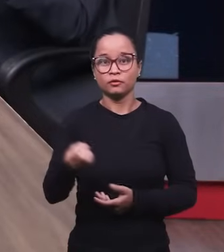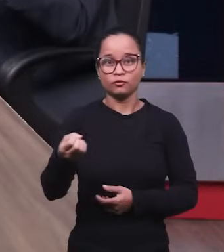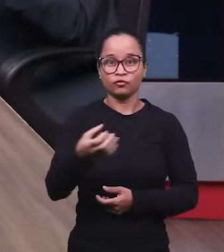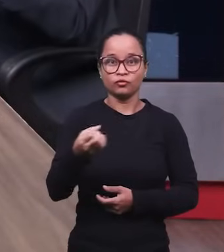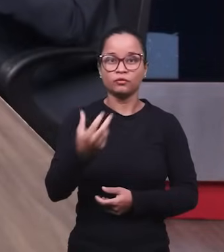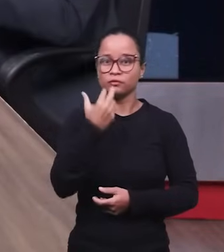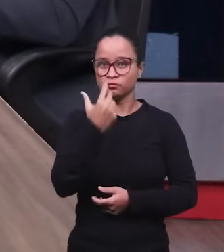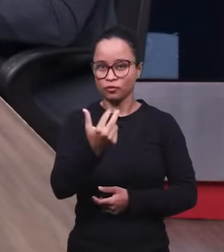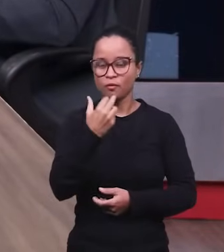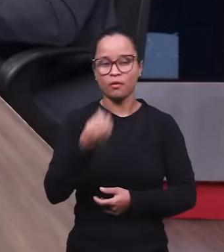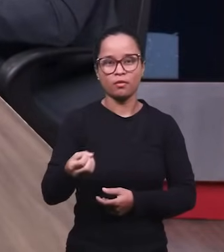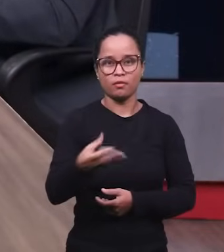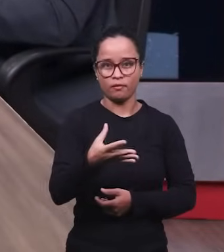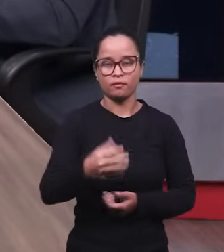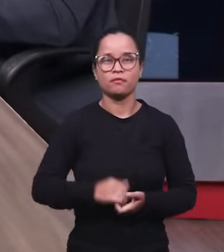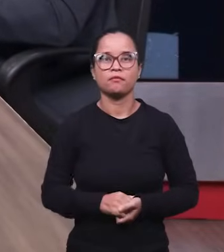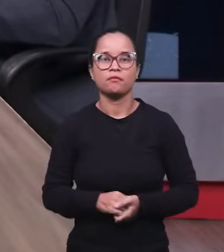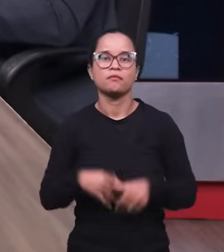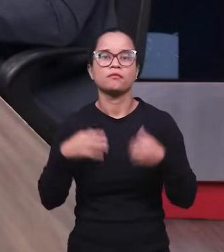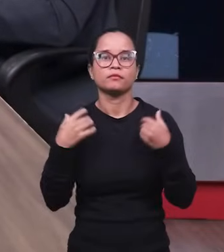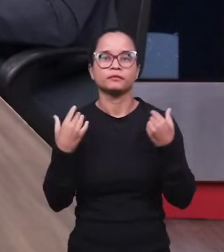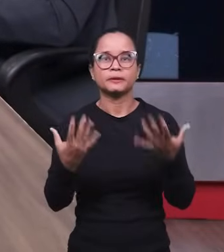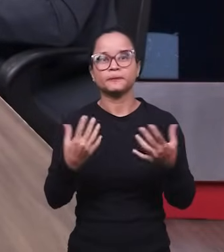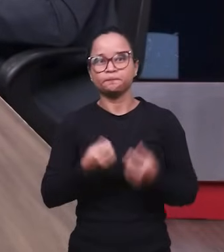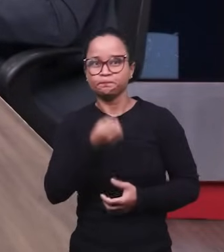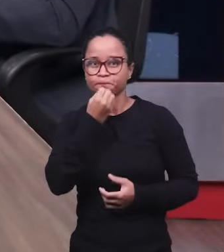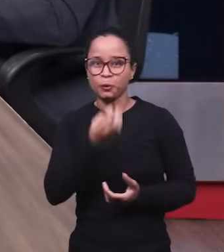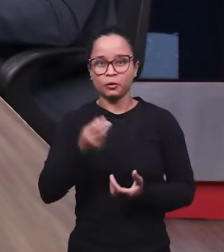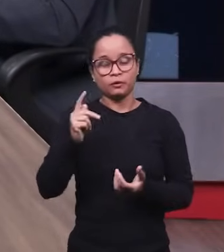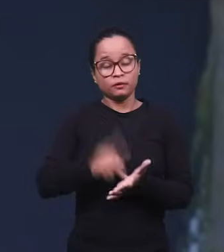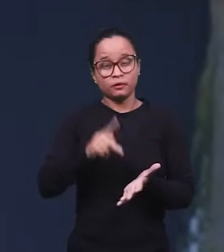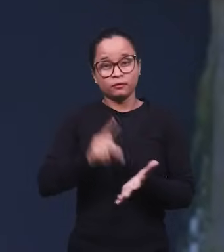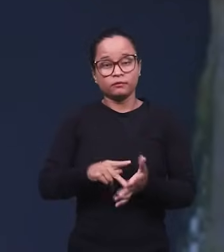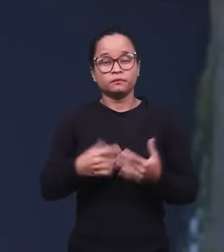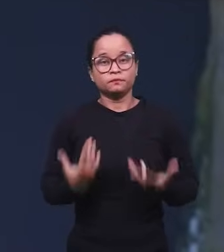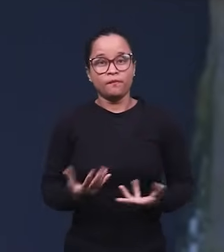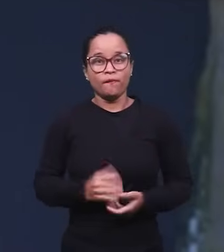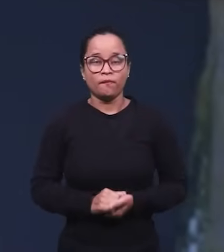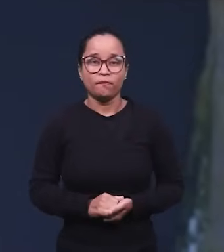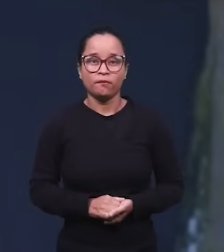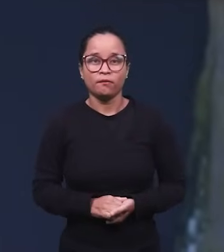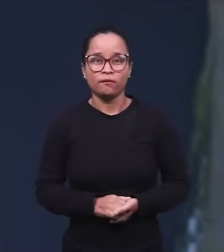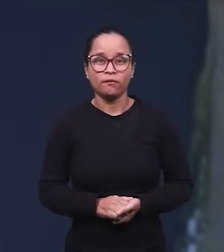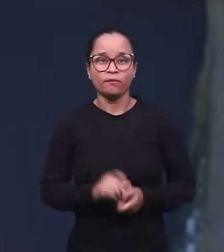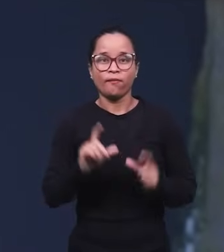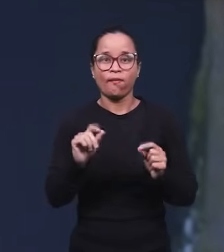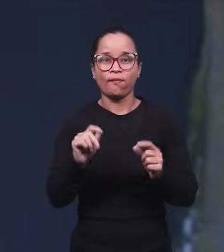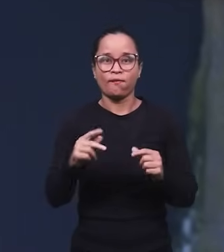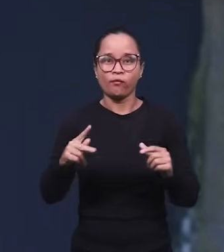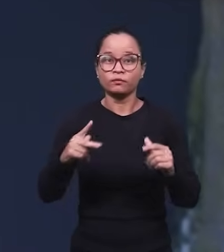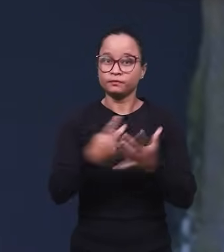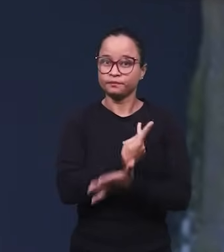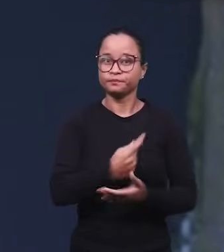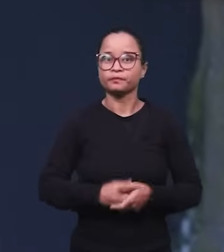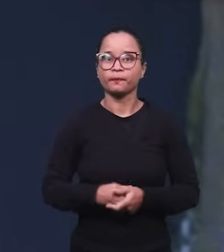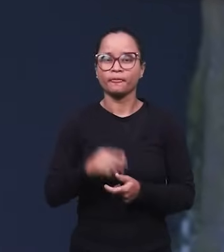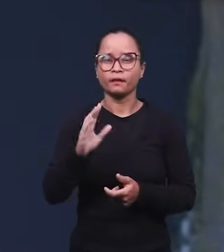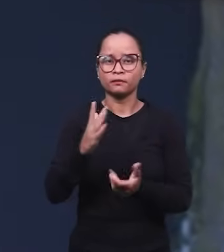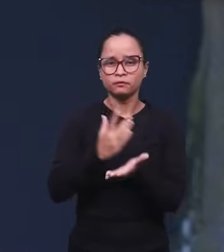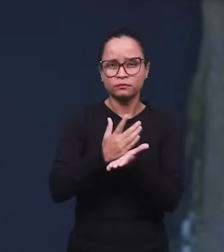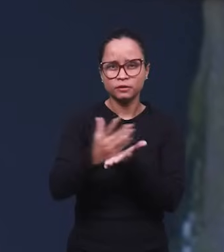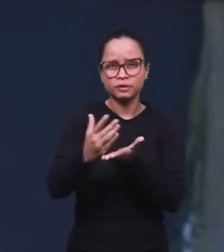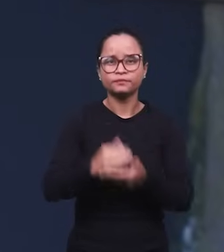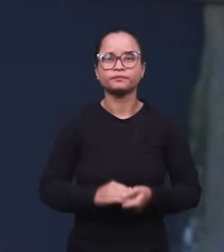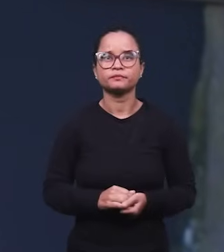novos idiomas. Muito bem. Na verdade, Willer, o que acontece é que nós, desde o início,